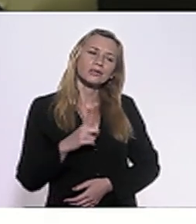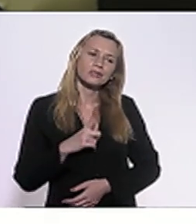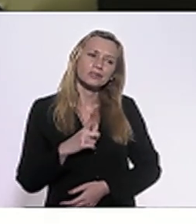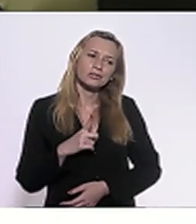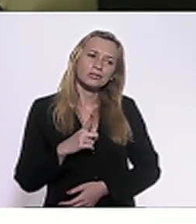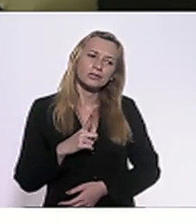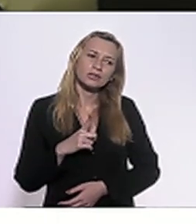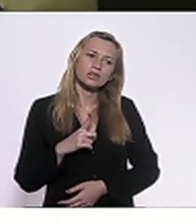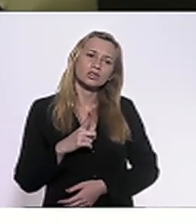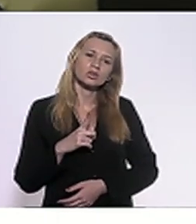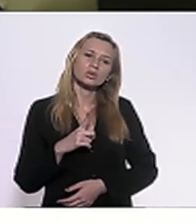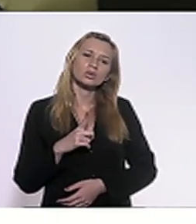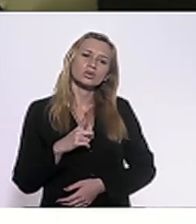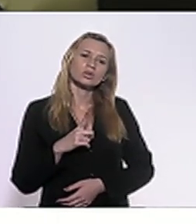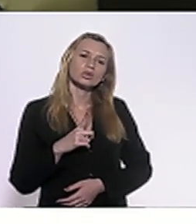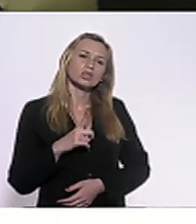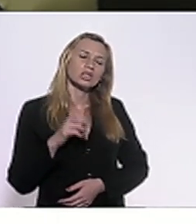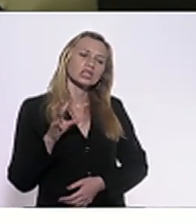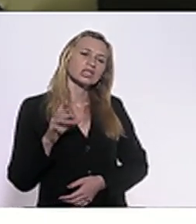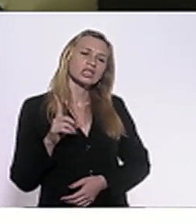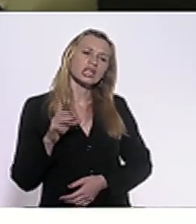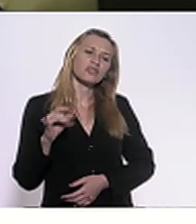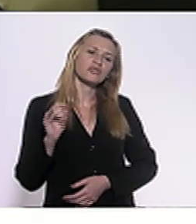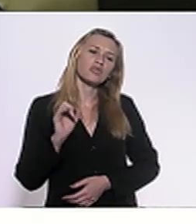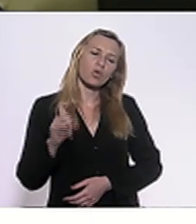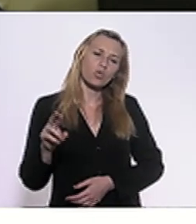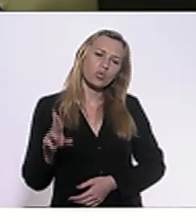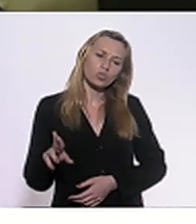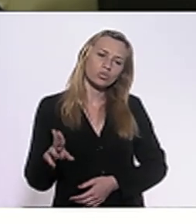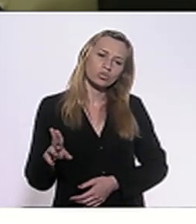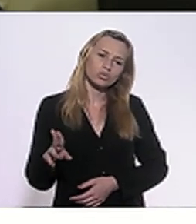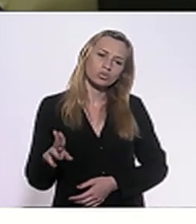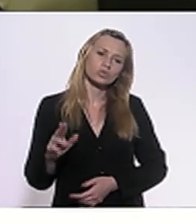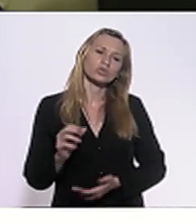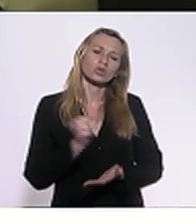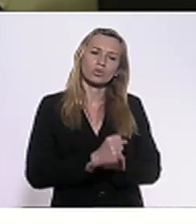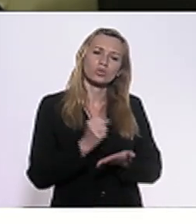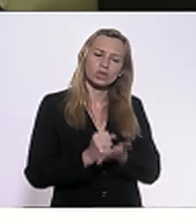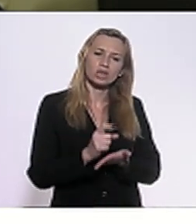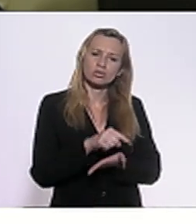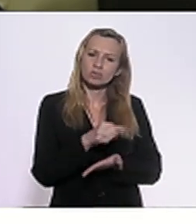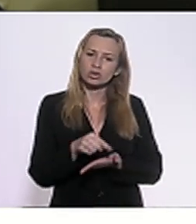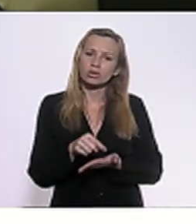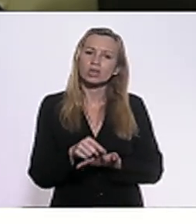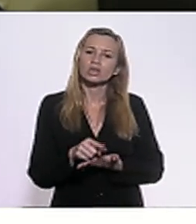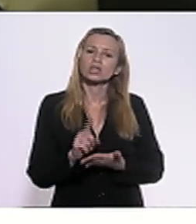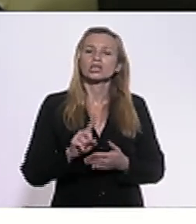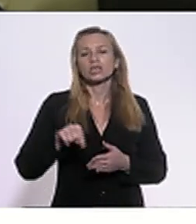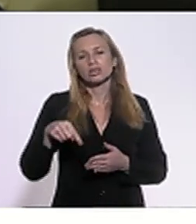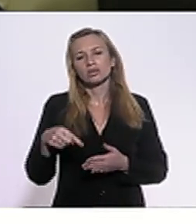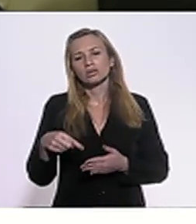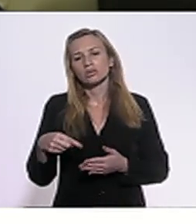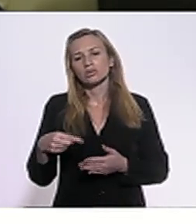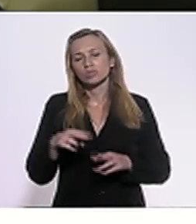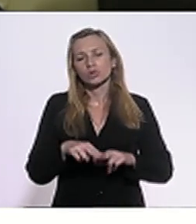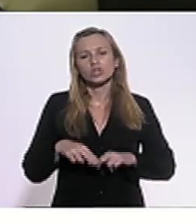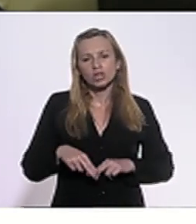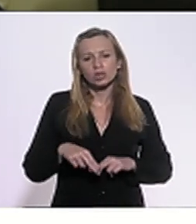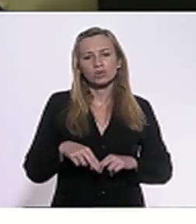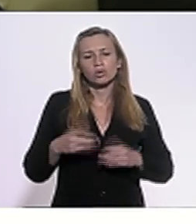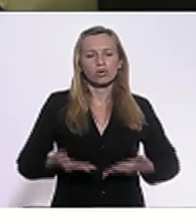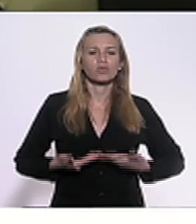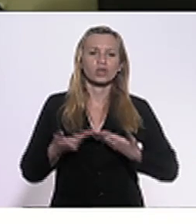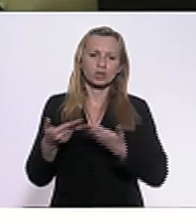foi decretado o default, né, inadimplência técnica do contrato, e aí, por conta disso,